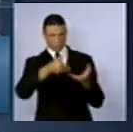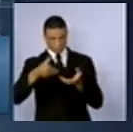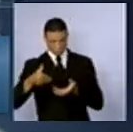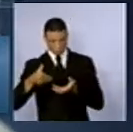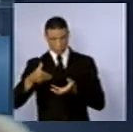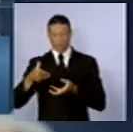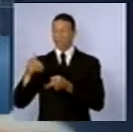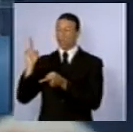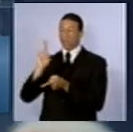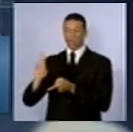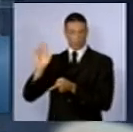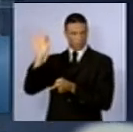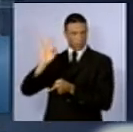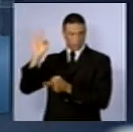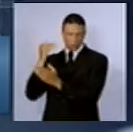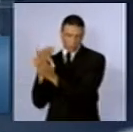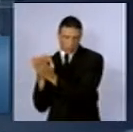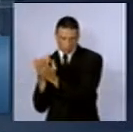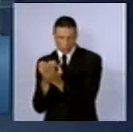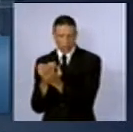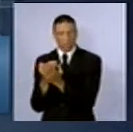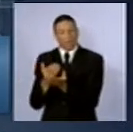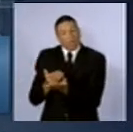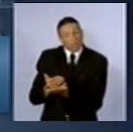informações nós desencadeá-la